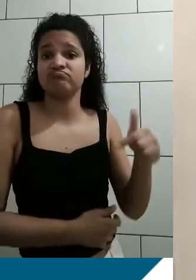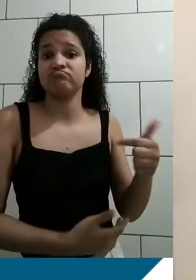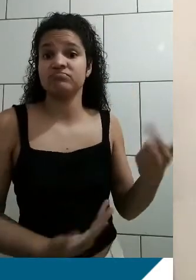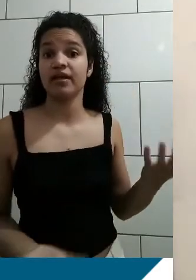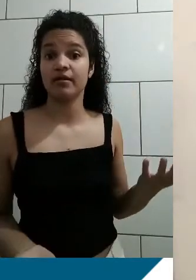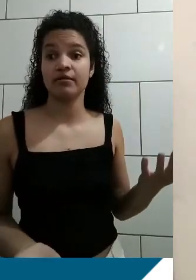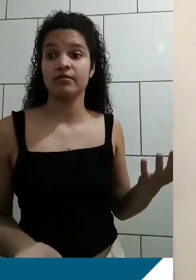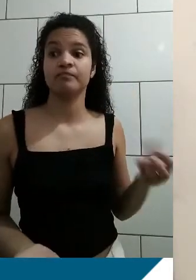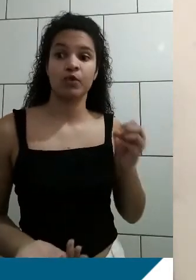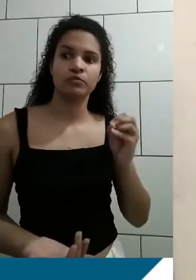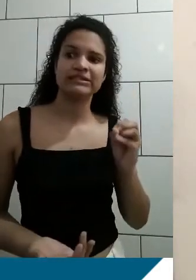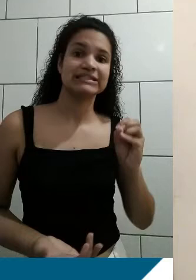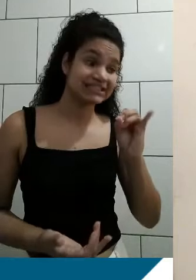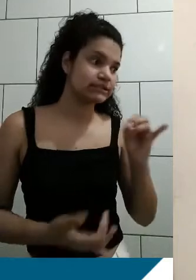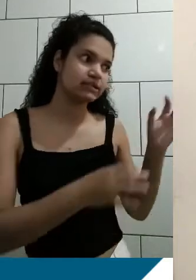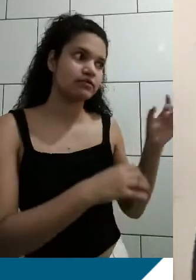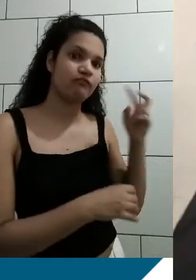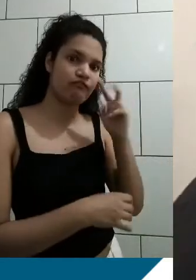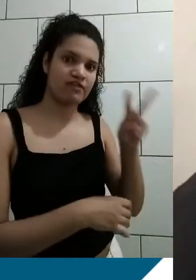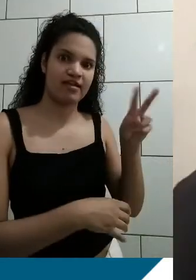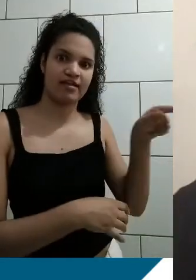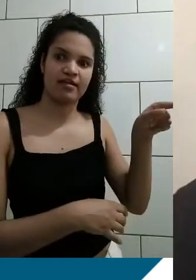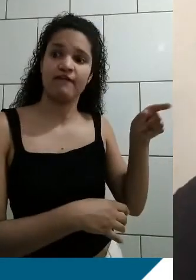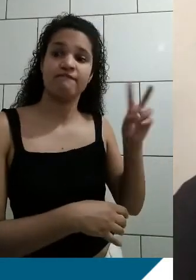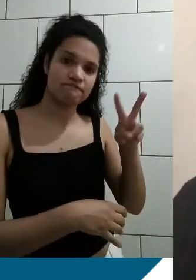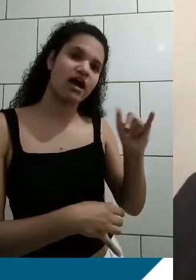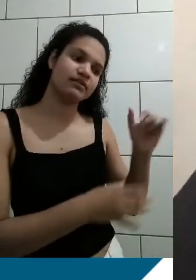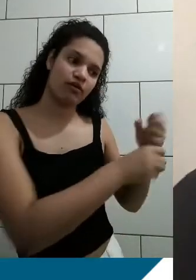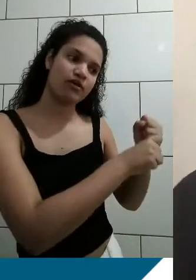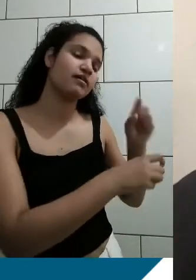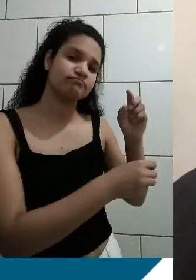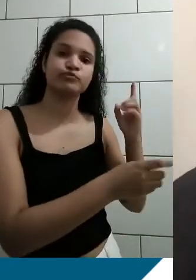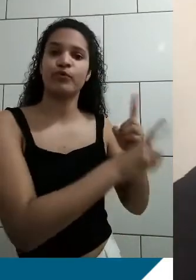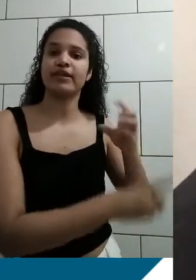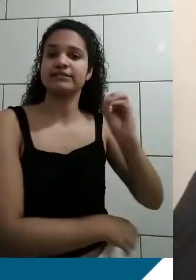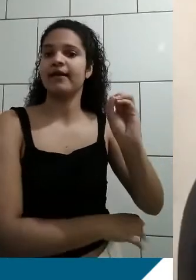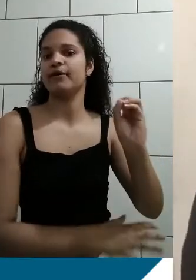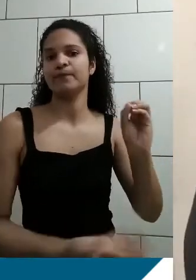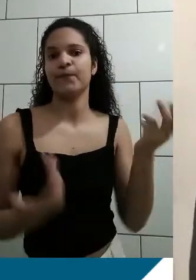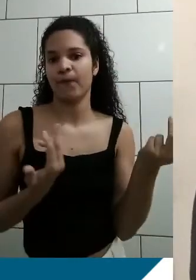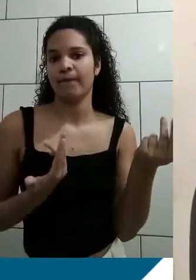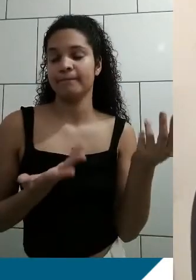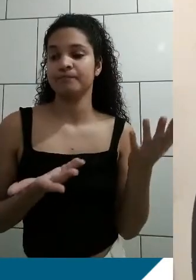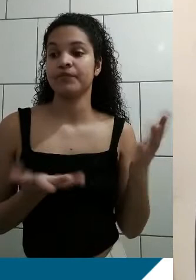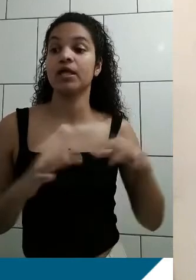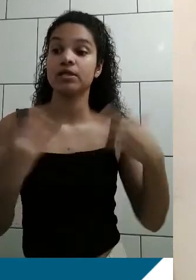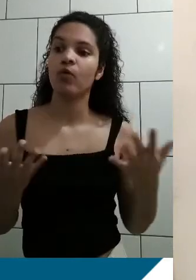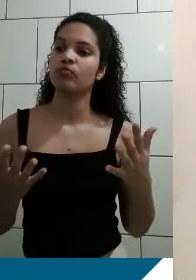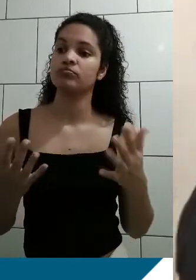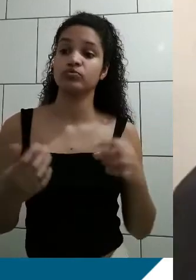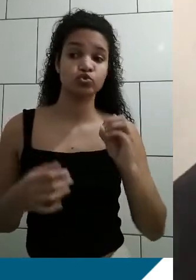zero. Ou seja, depois do processo, ele só possui energia cinética, energia do movimento. Então,